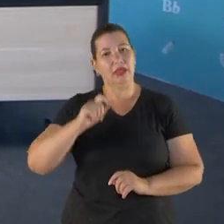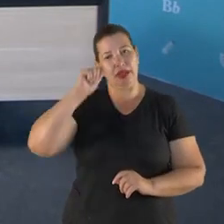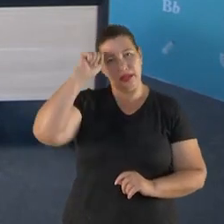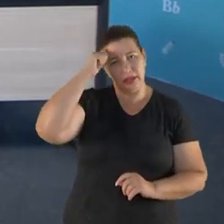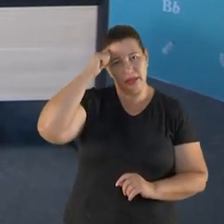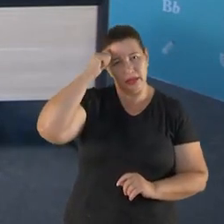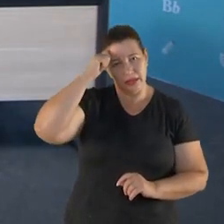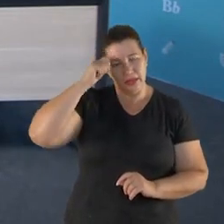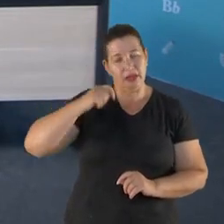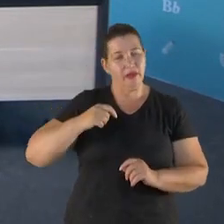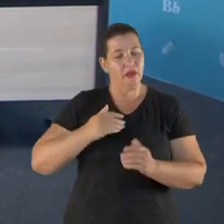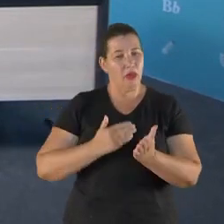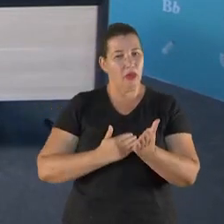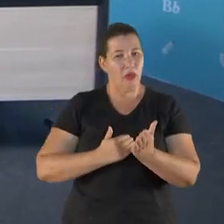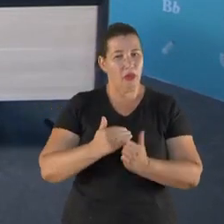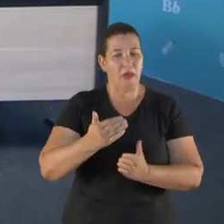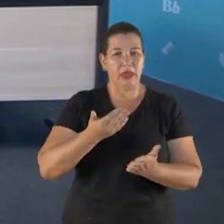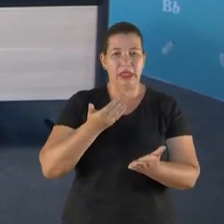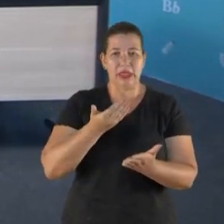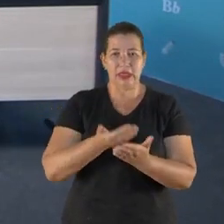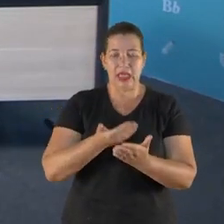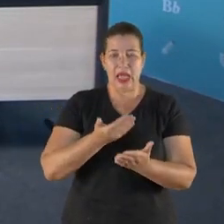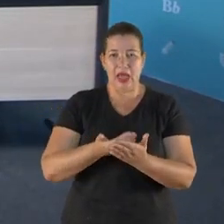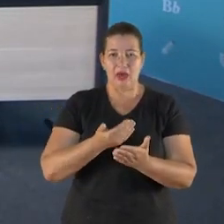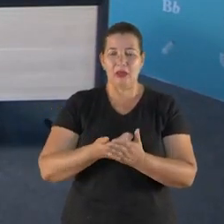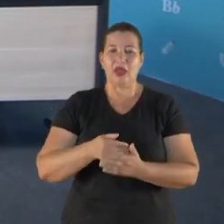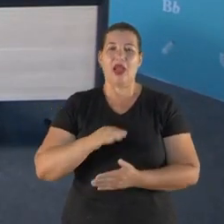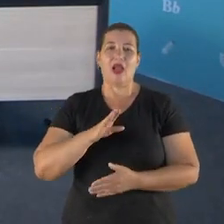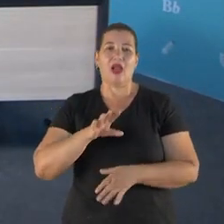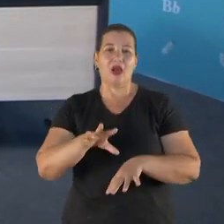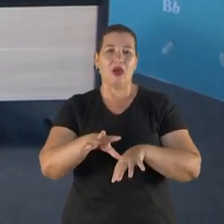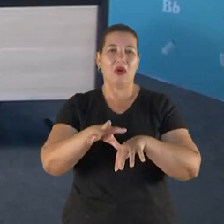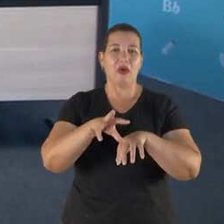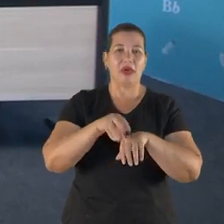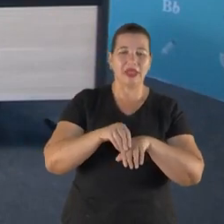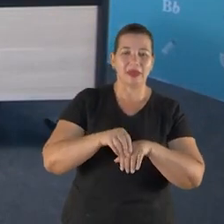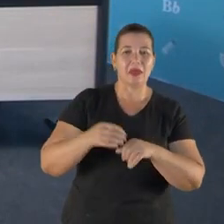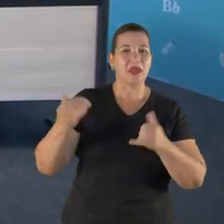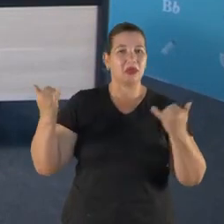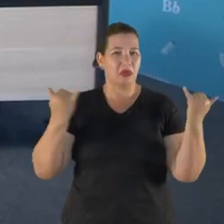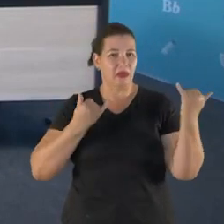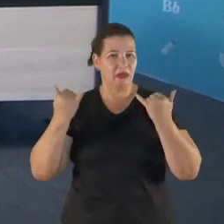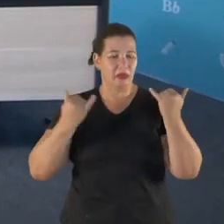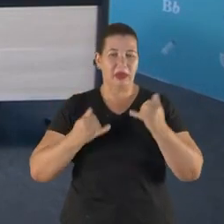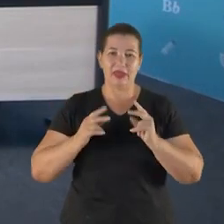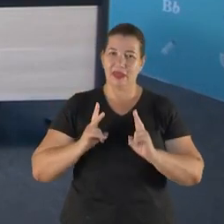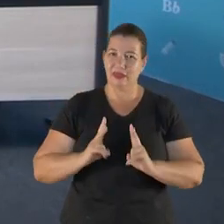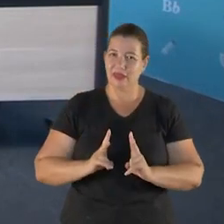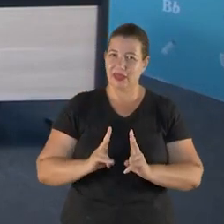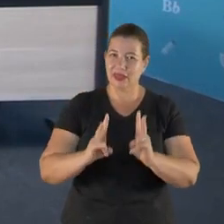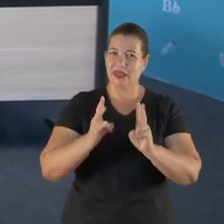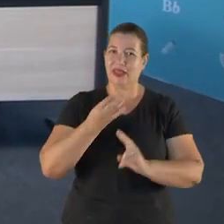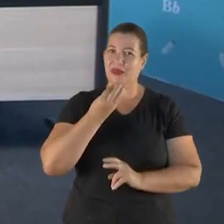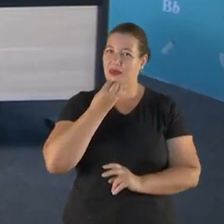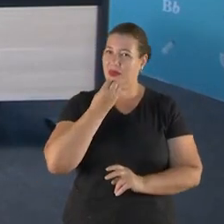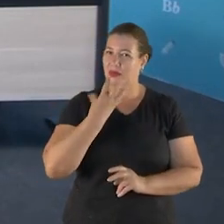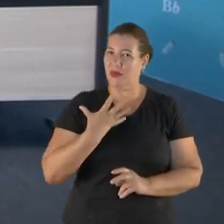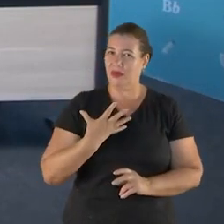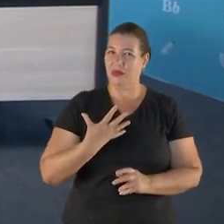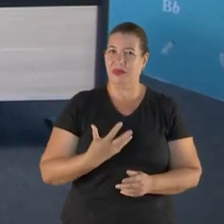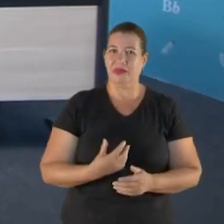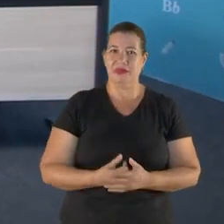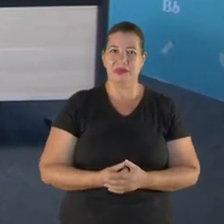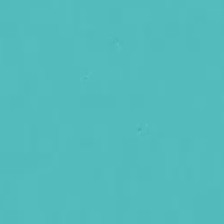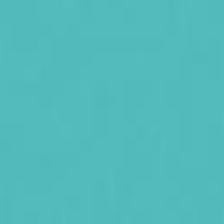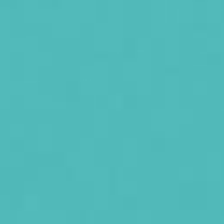pessoas pardas e negras. Então, vamos começar nossa aula, porque conhecimento e informação nunca